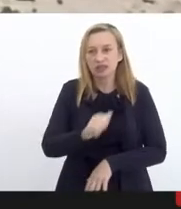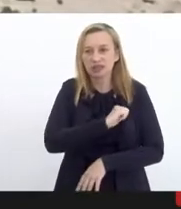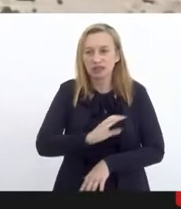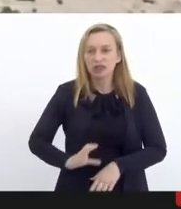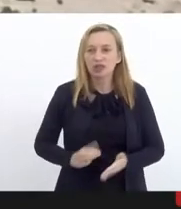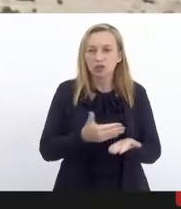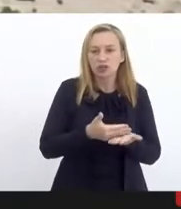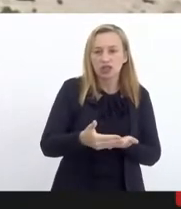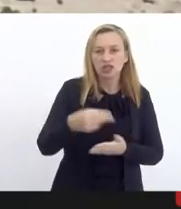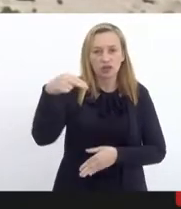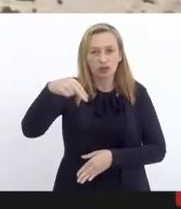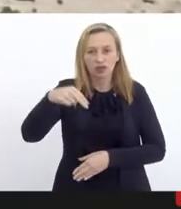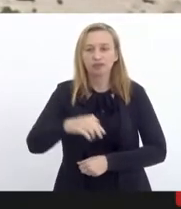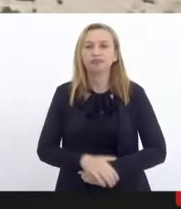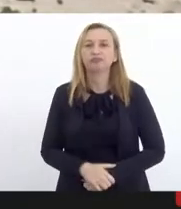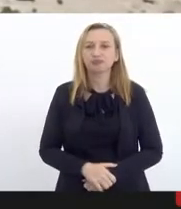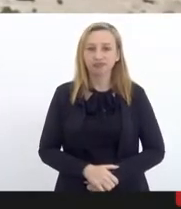evento.